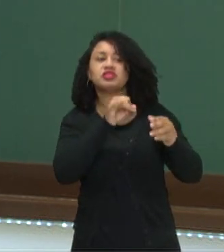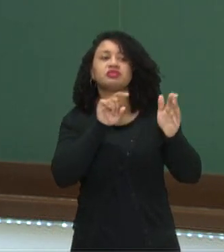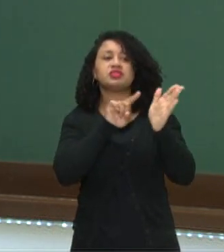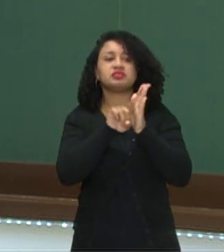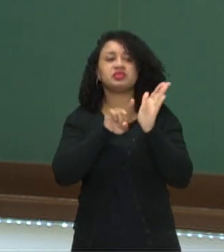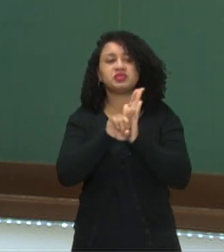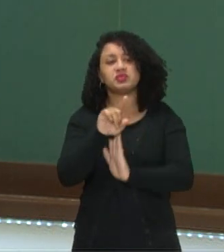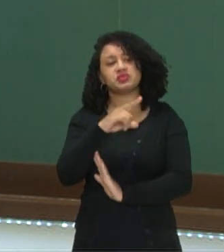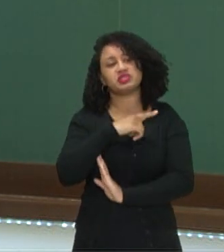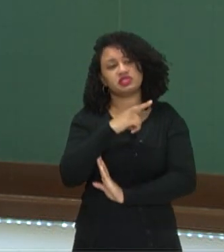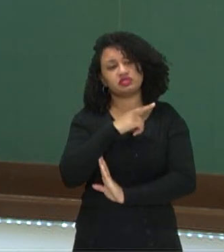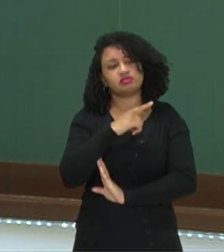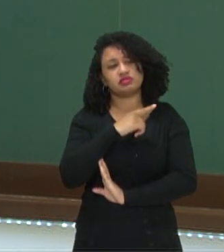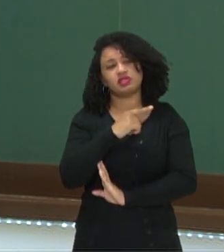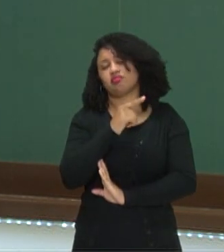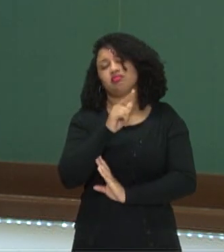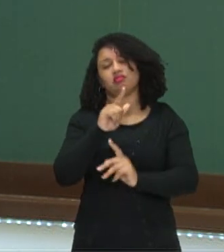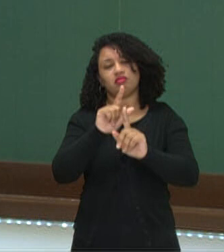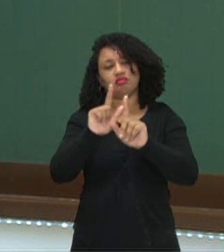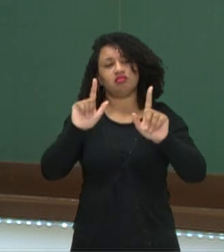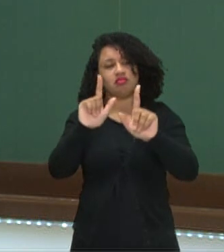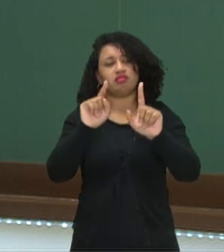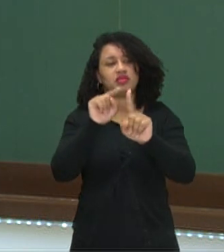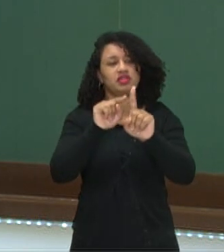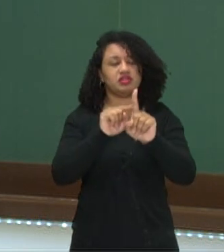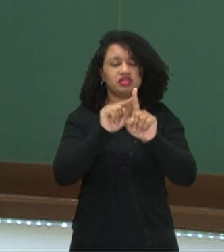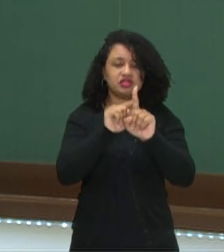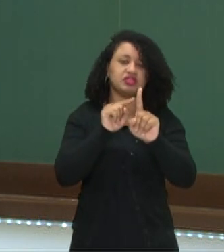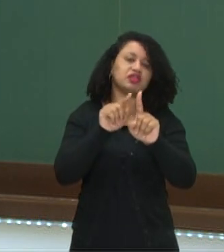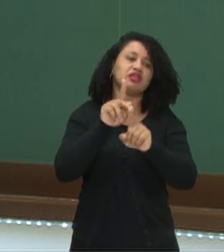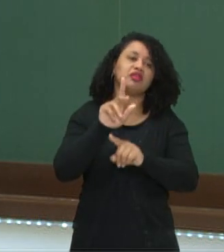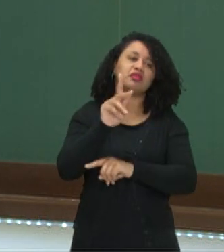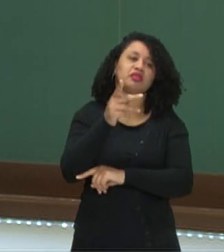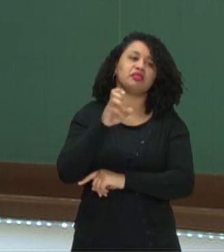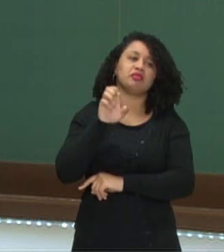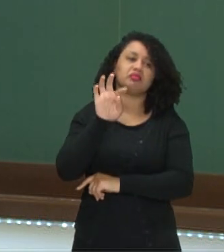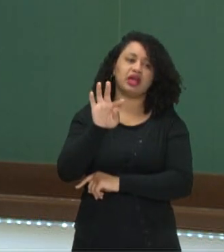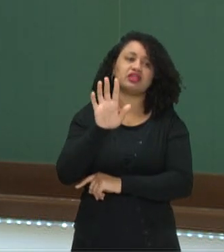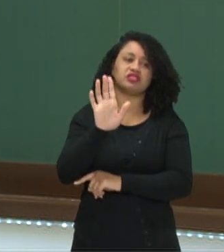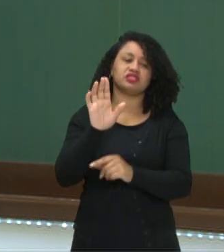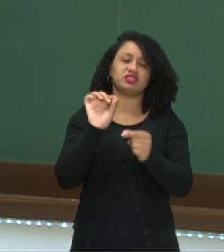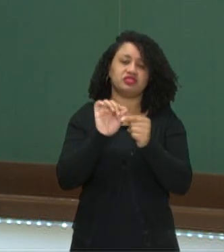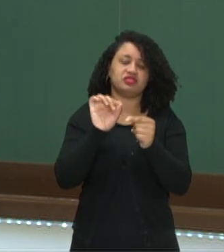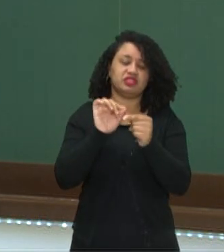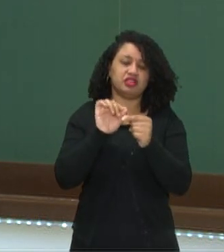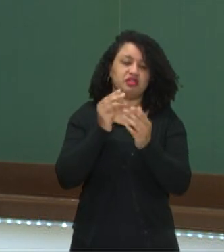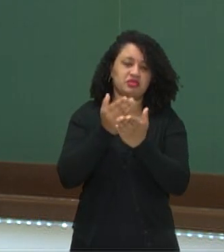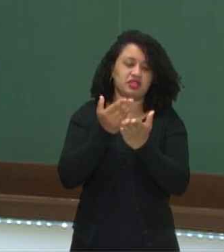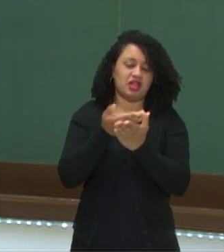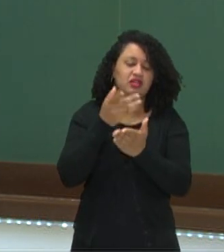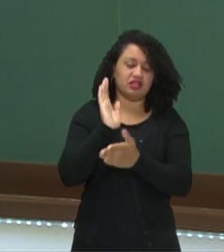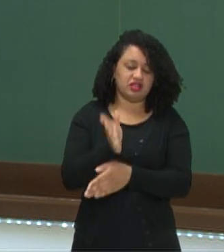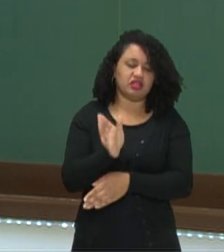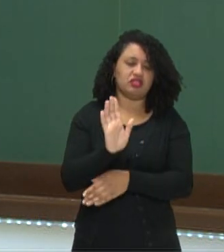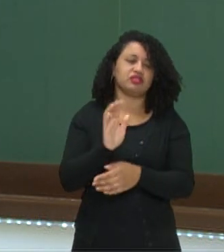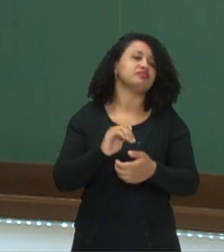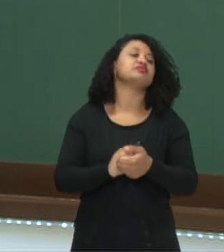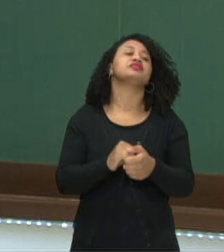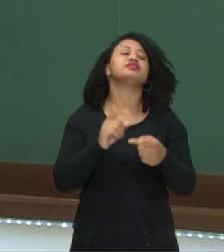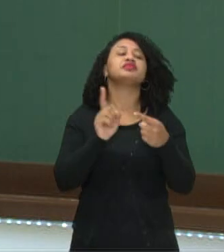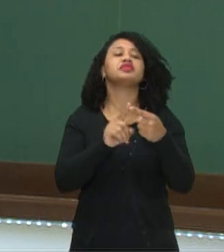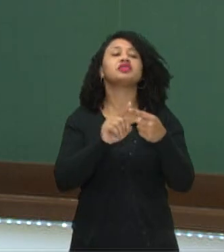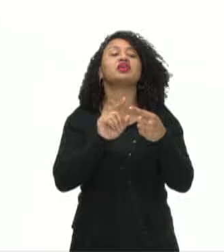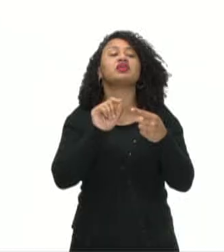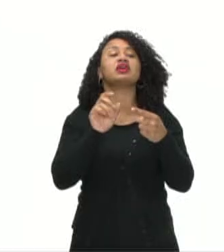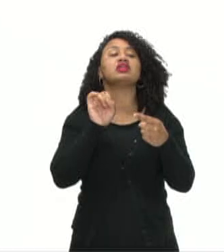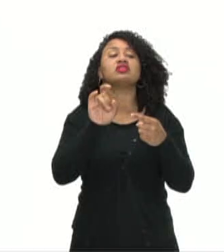perguntas. Lembrando, isso aqui é um sistema lá de um simulador PET, né? Como a gente já trabalhou bastante em aula aqui. A primeira pergunta é o seguinte: